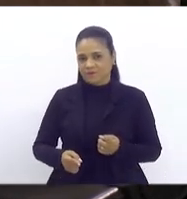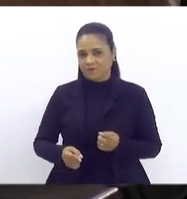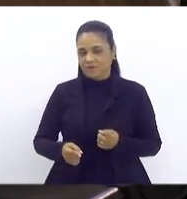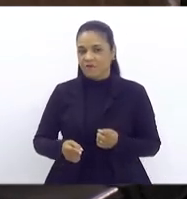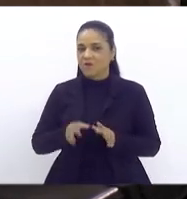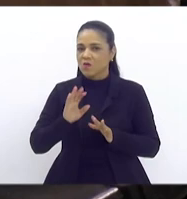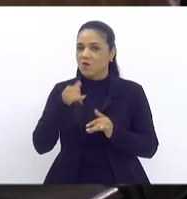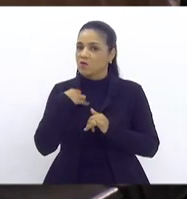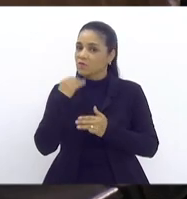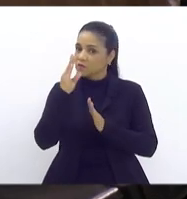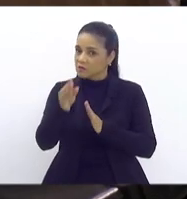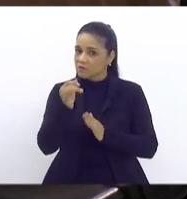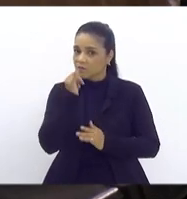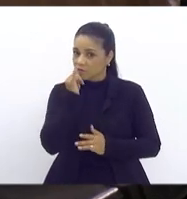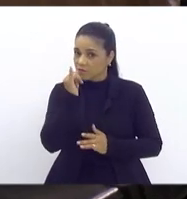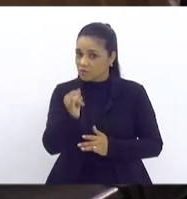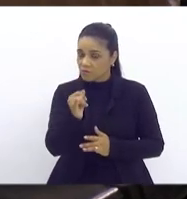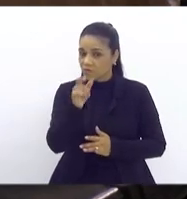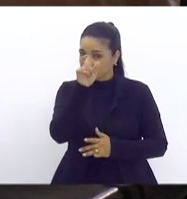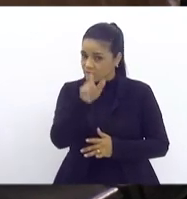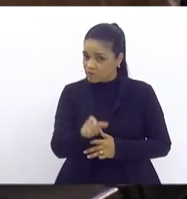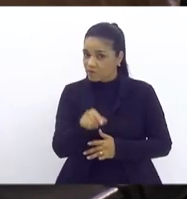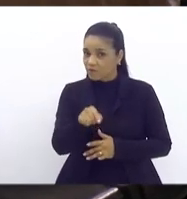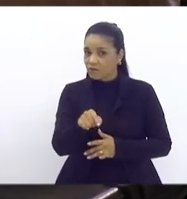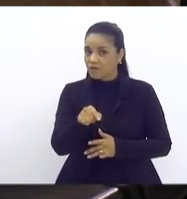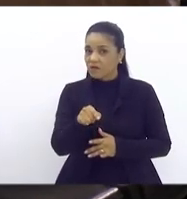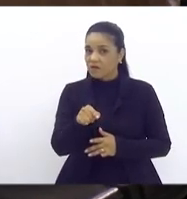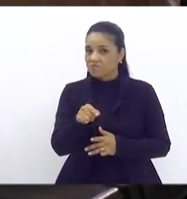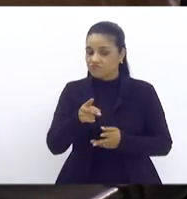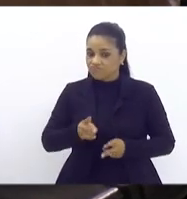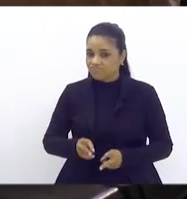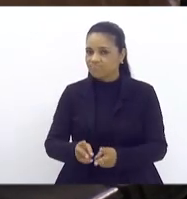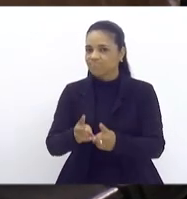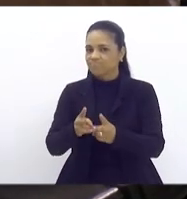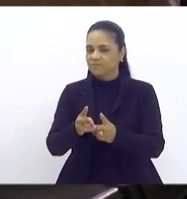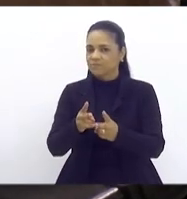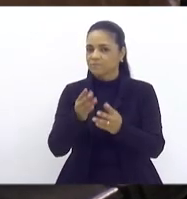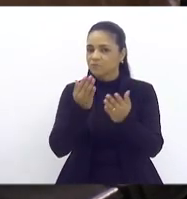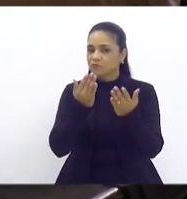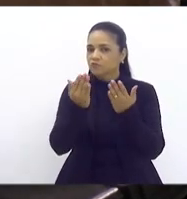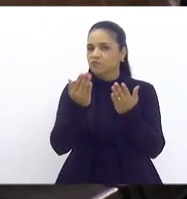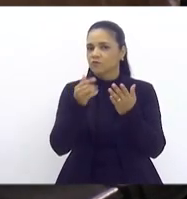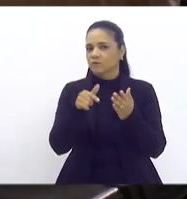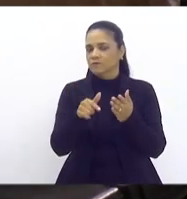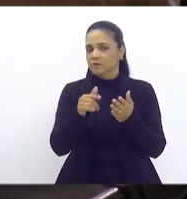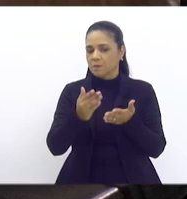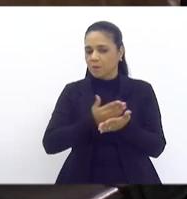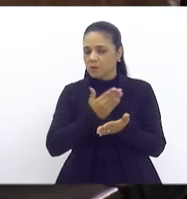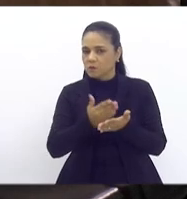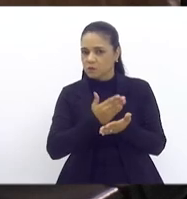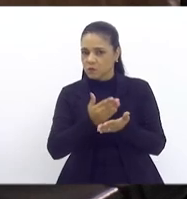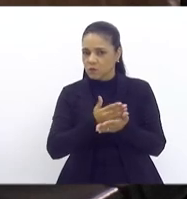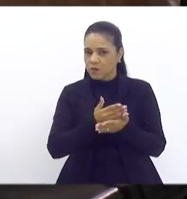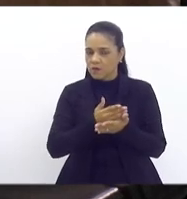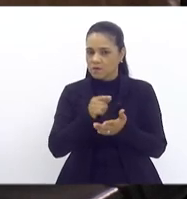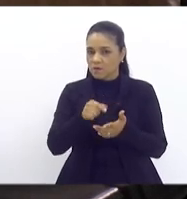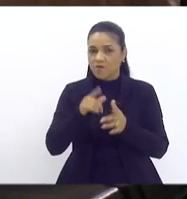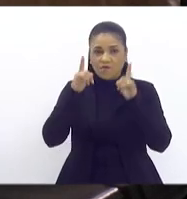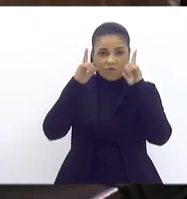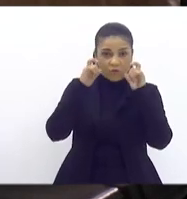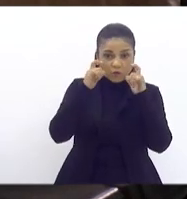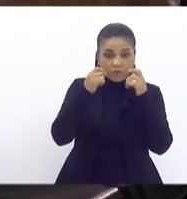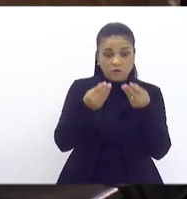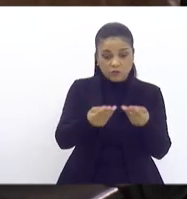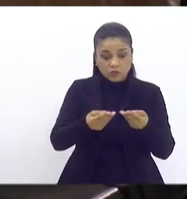aquilo que a senhora colocou é uma eternização da condição de suspeito porque ninguém diz como que a fotografia